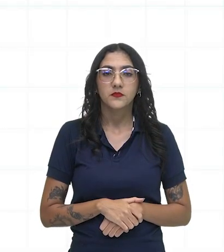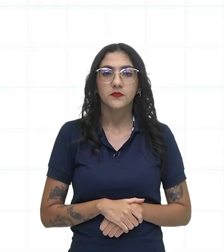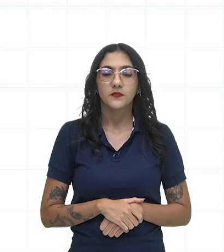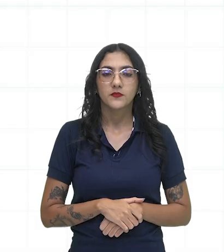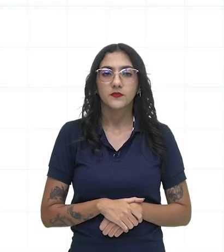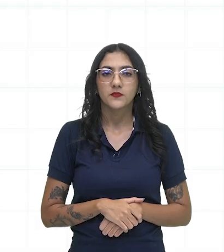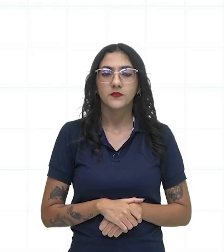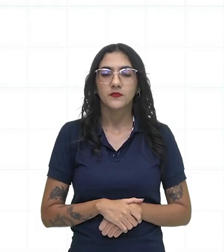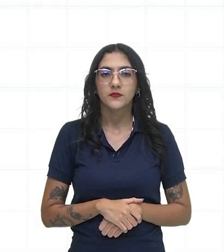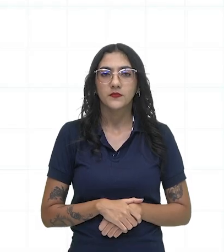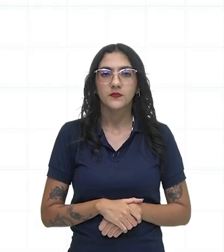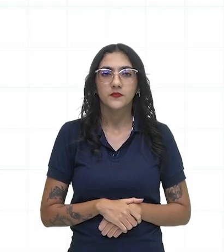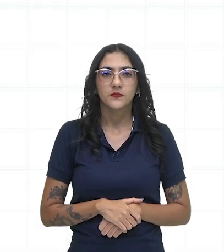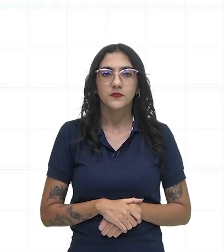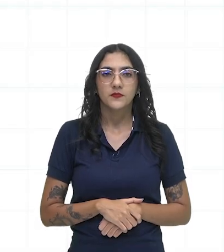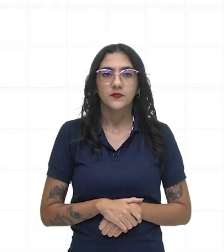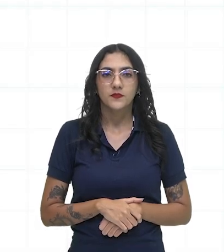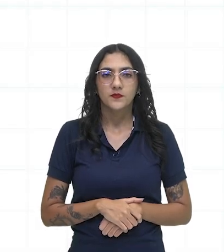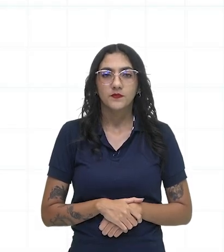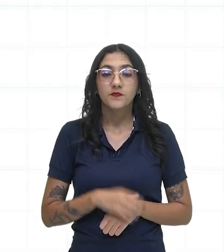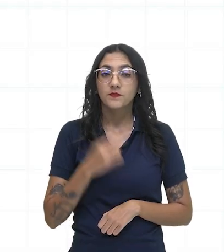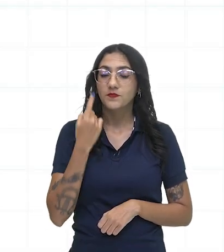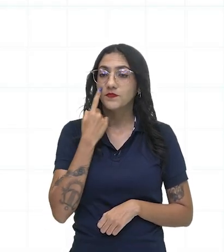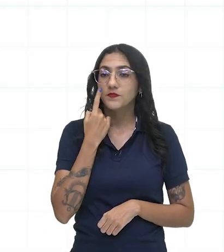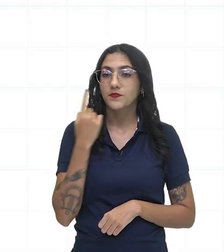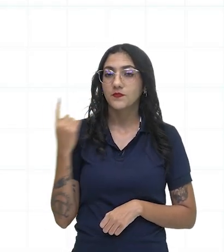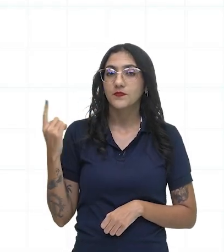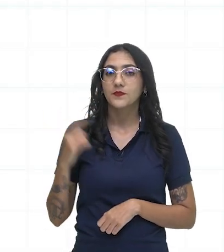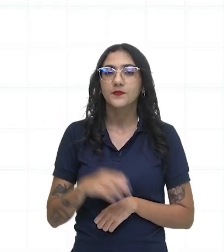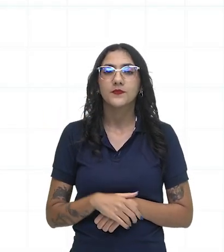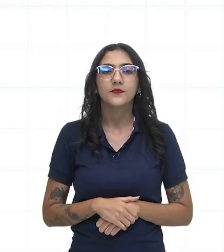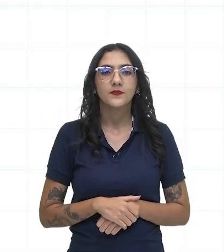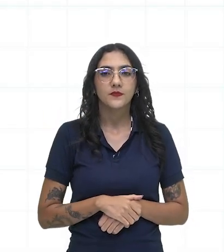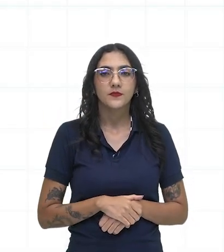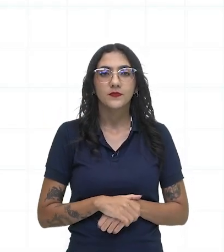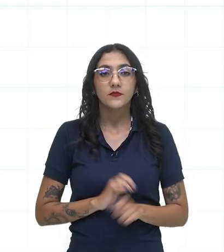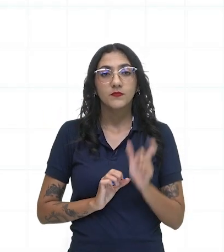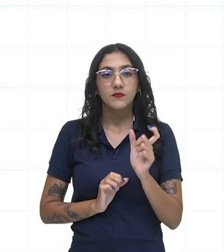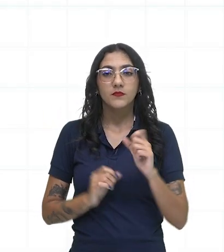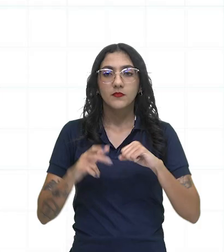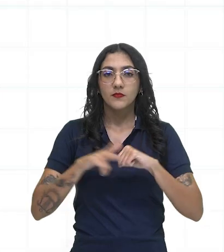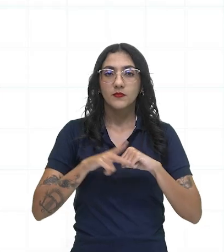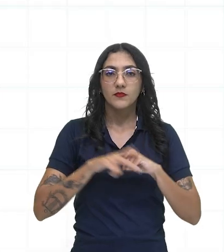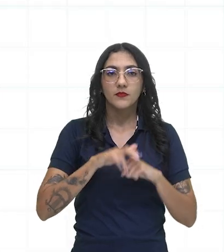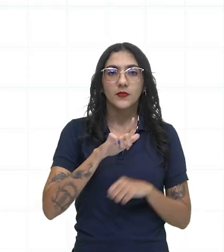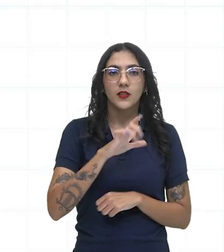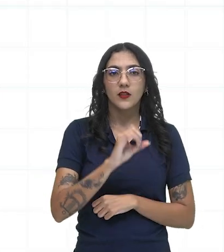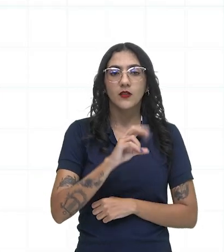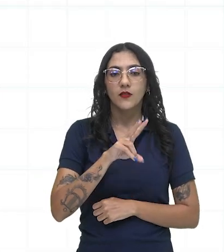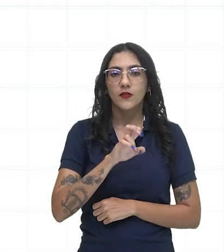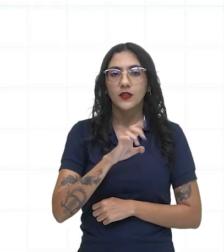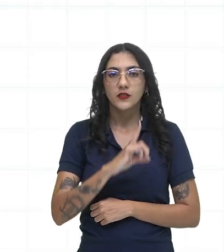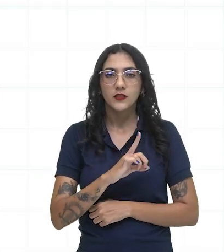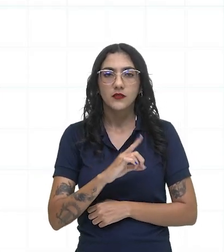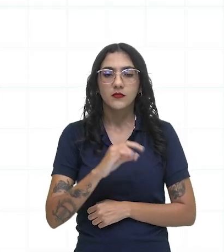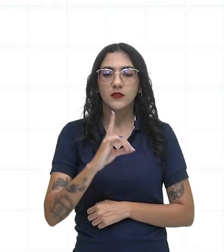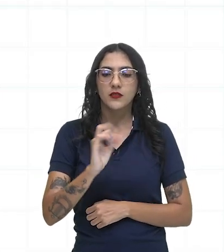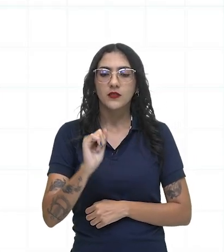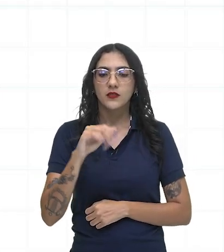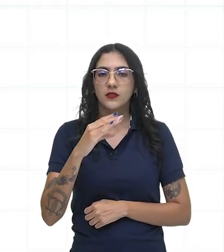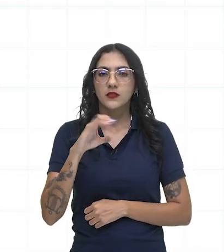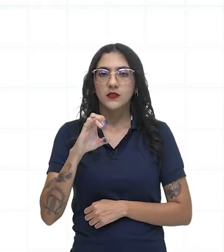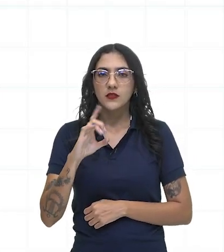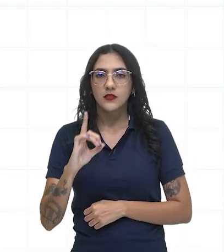Vocês podem ver aí, ó, nós temos o verbo loved, danced, studied e played.